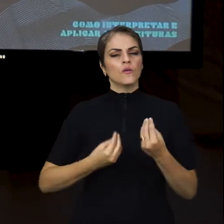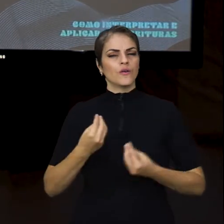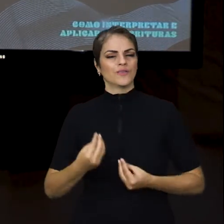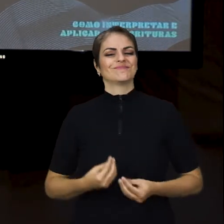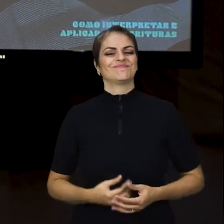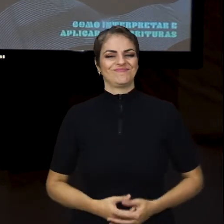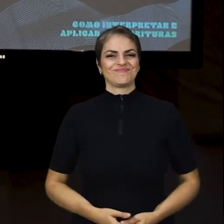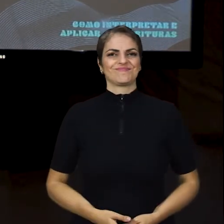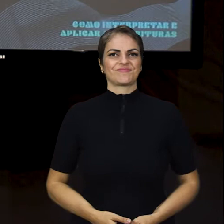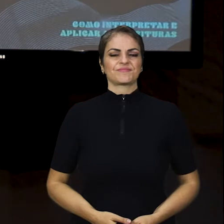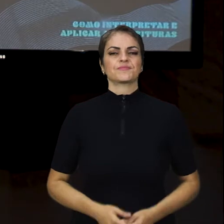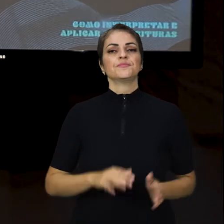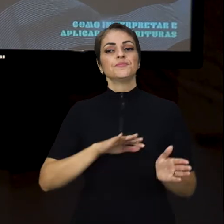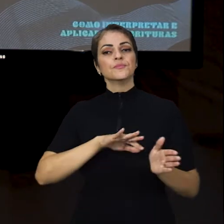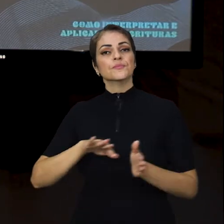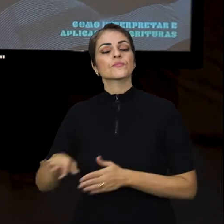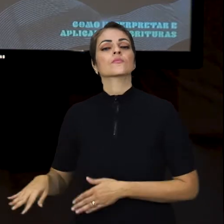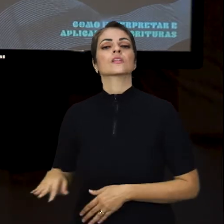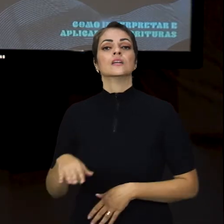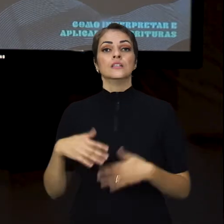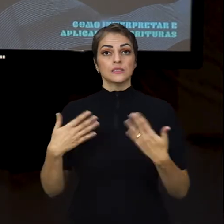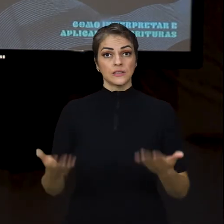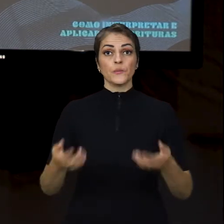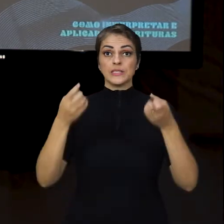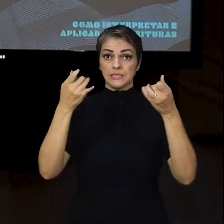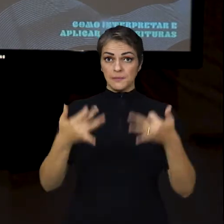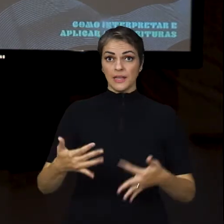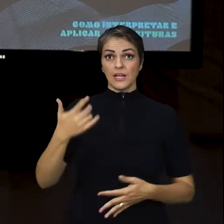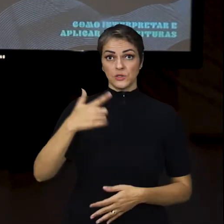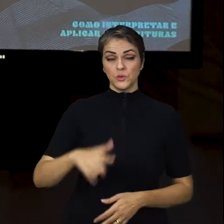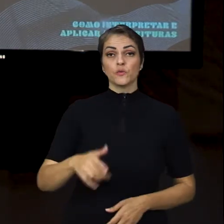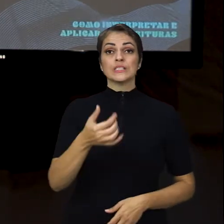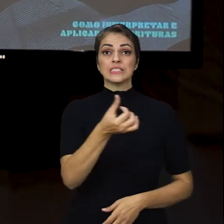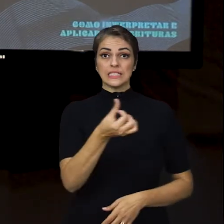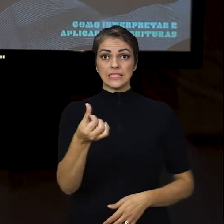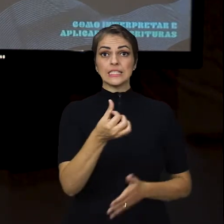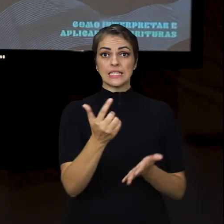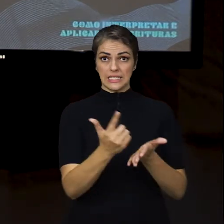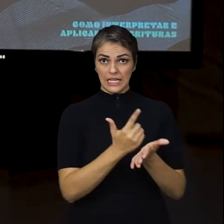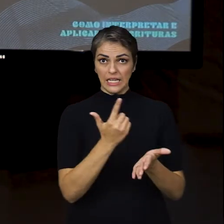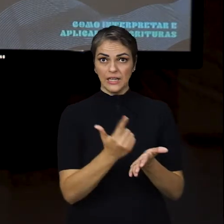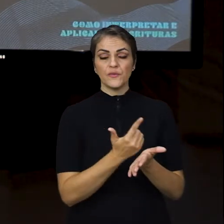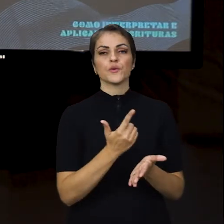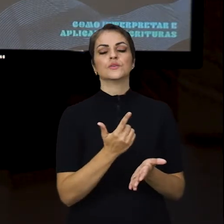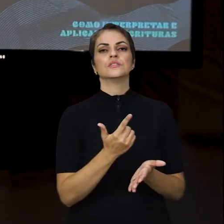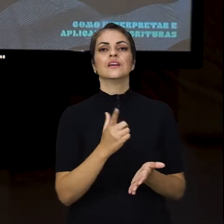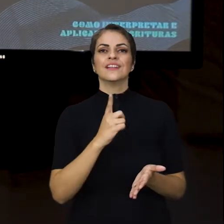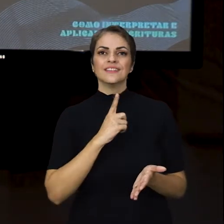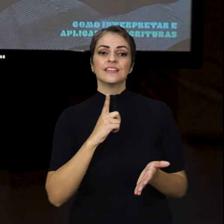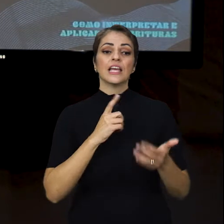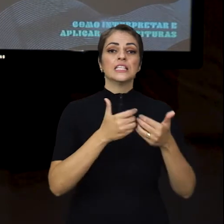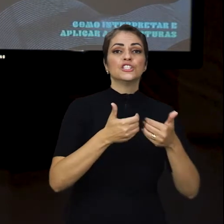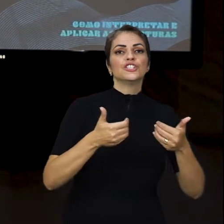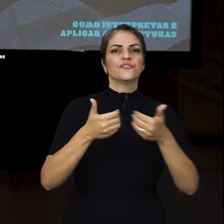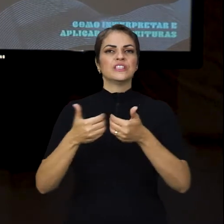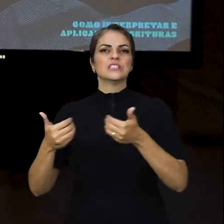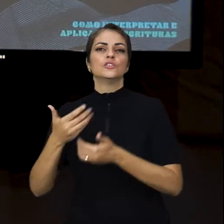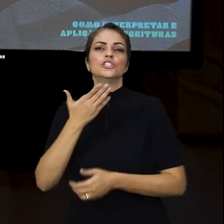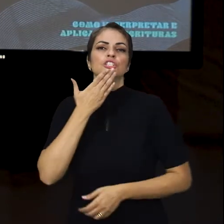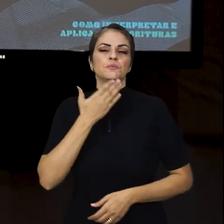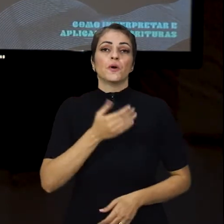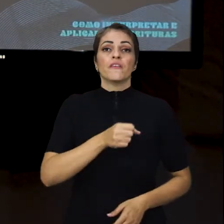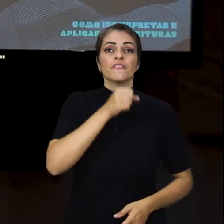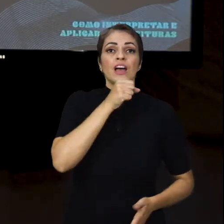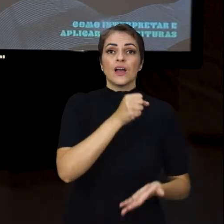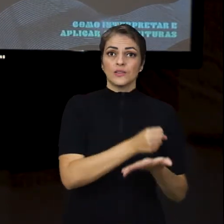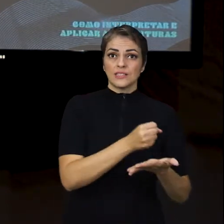Só deixando mais claro, esse conjunto de 66 livros, eles são divididos naquilo que a gente chama de Antigo ou Velho Testamento